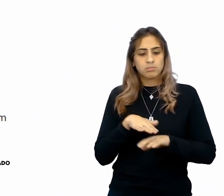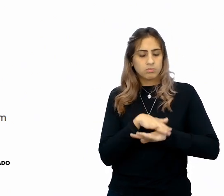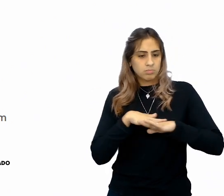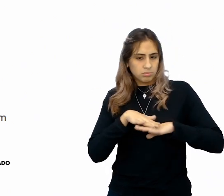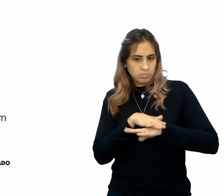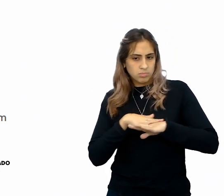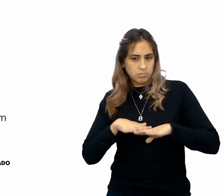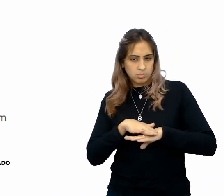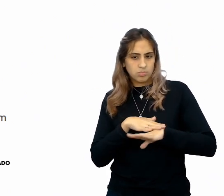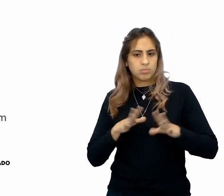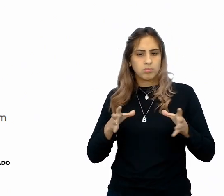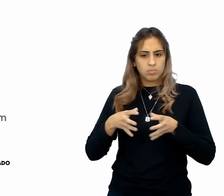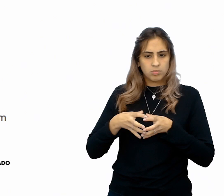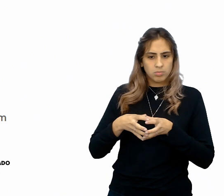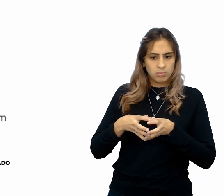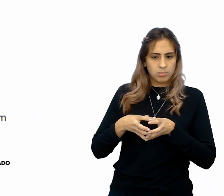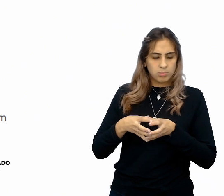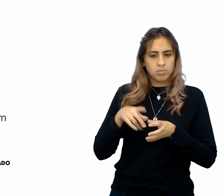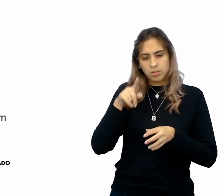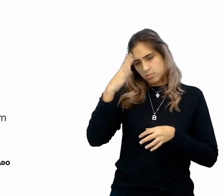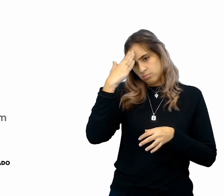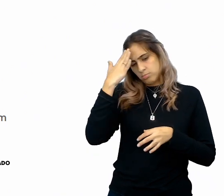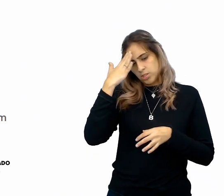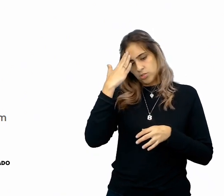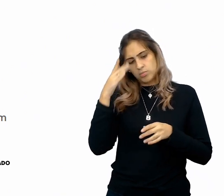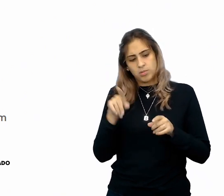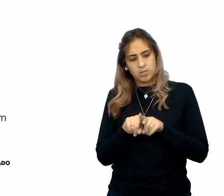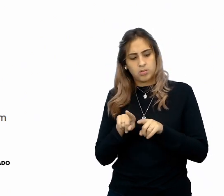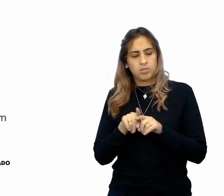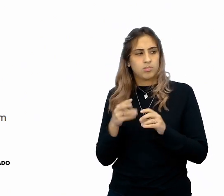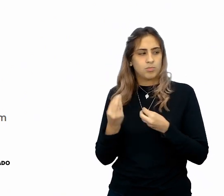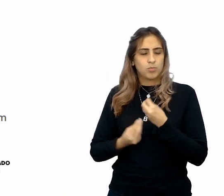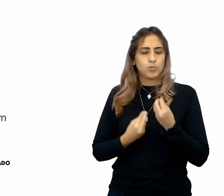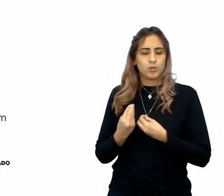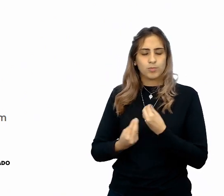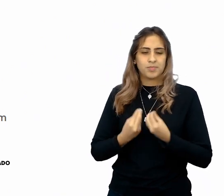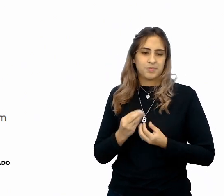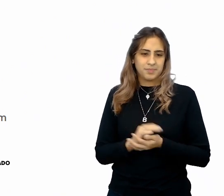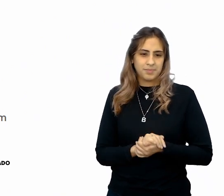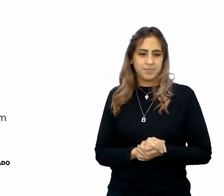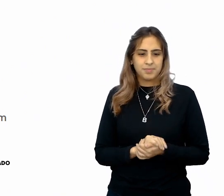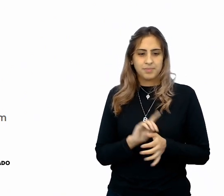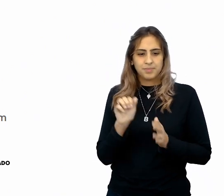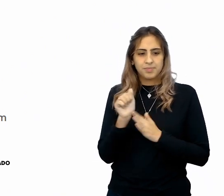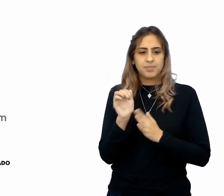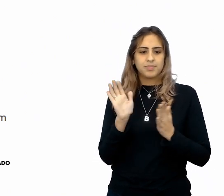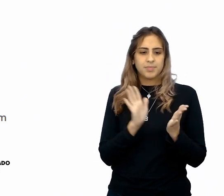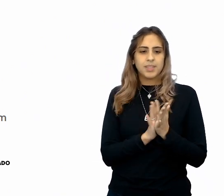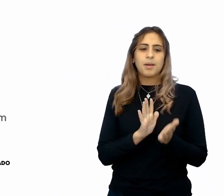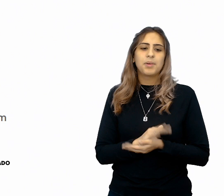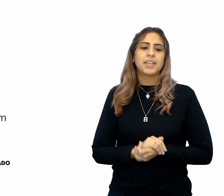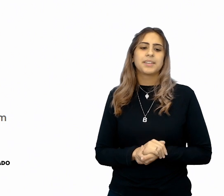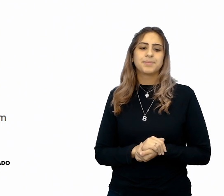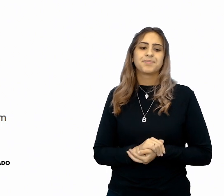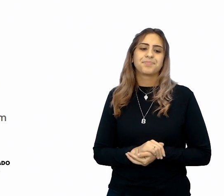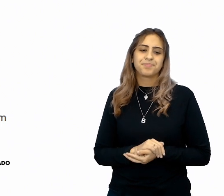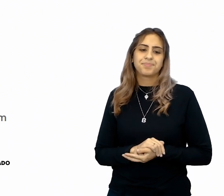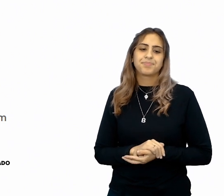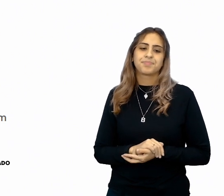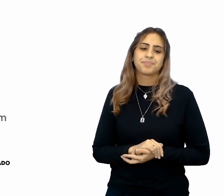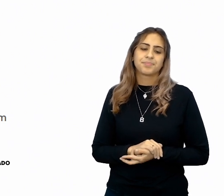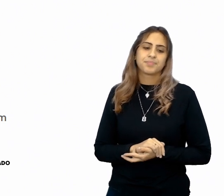um pouquinho e alargar esse entendimento. Conforme vimos no enunciado da atividade, que é conhecendo essa